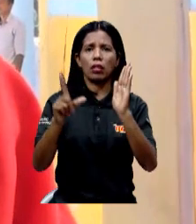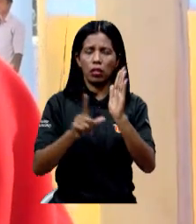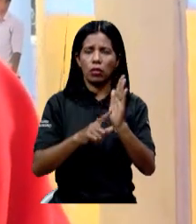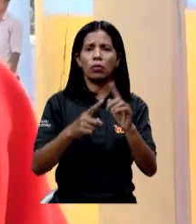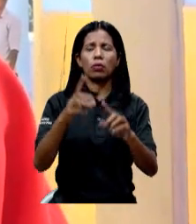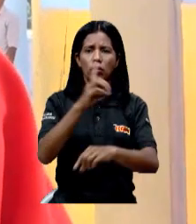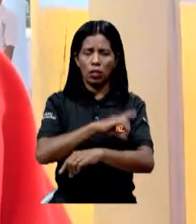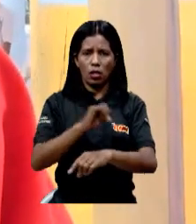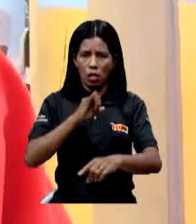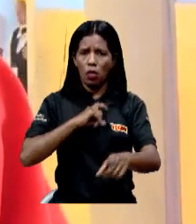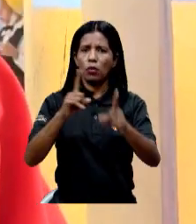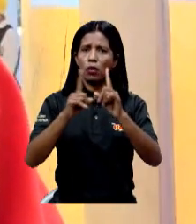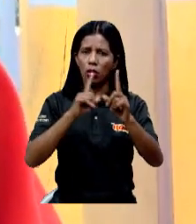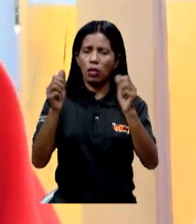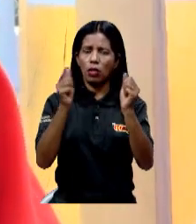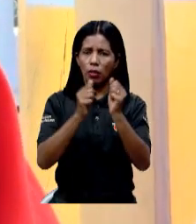sa kwali ho